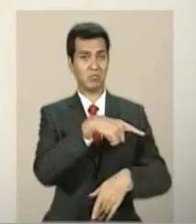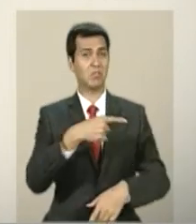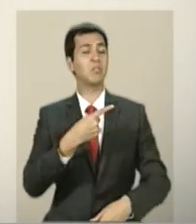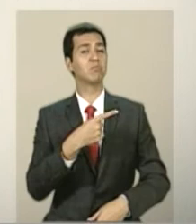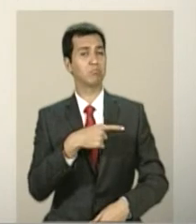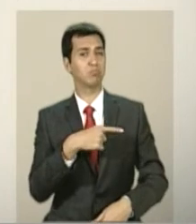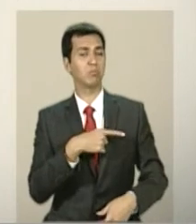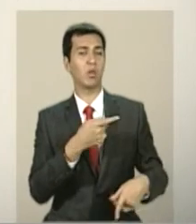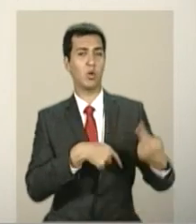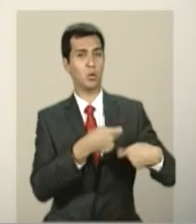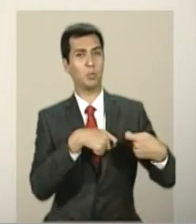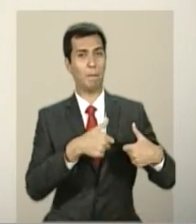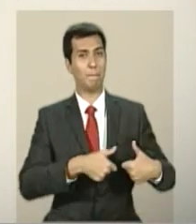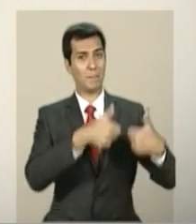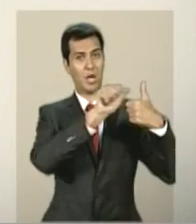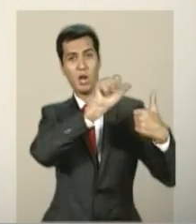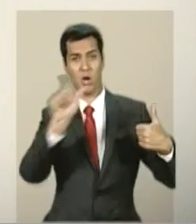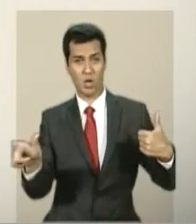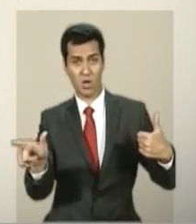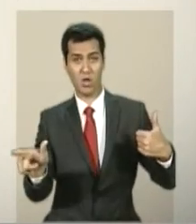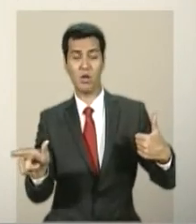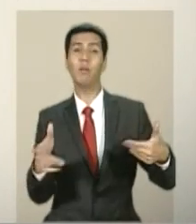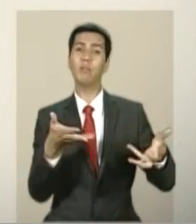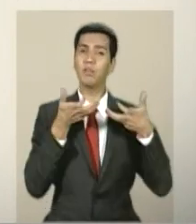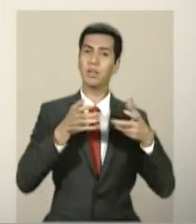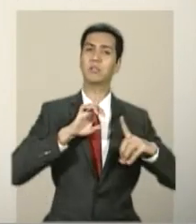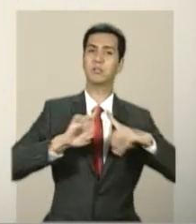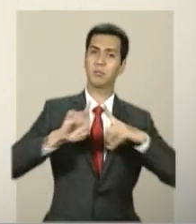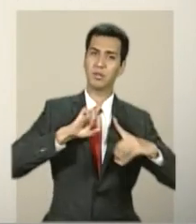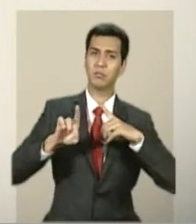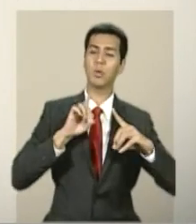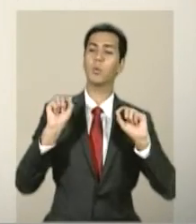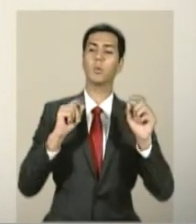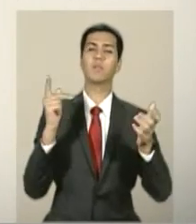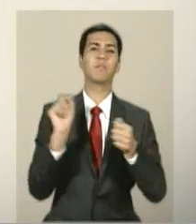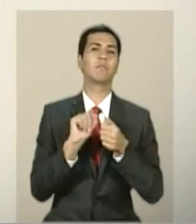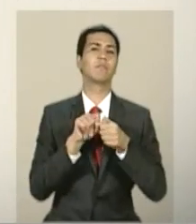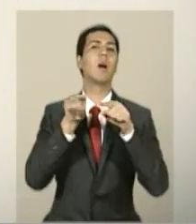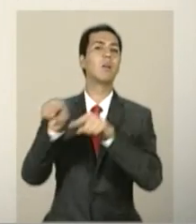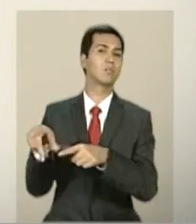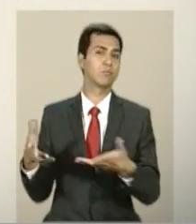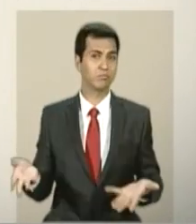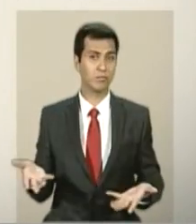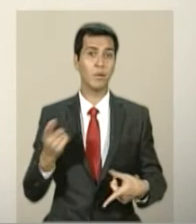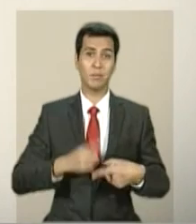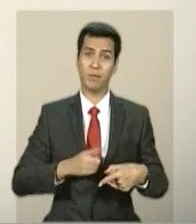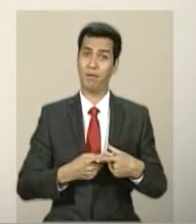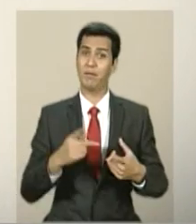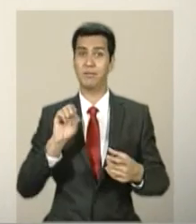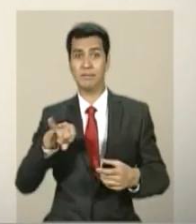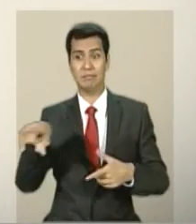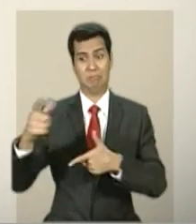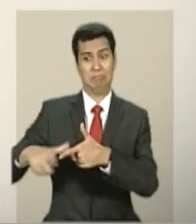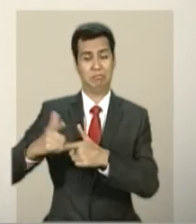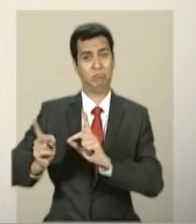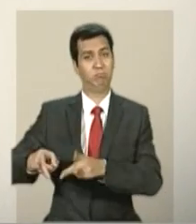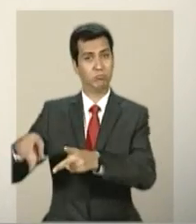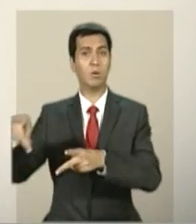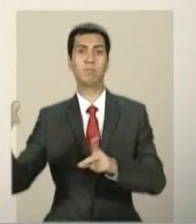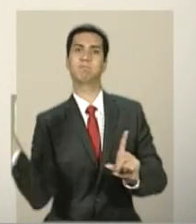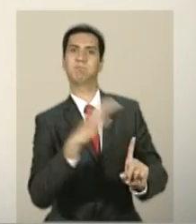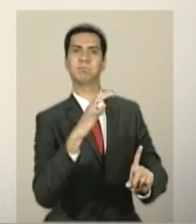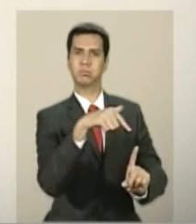querem debater as decisões dos países mais ricos uma vez que elas podem afetar suas economias